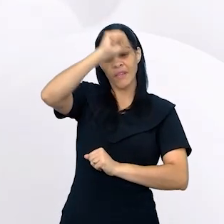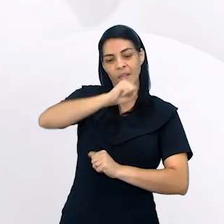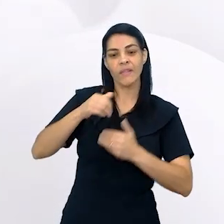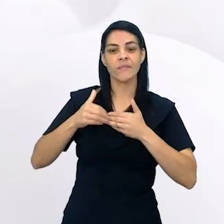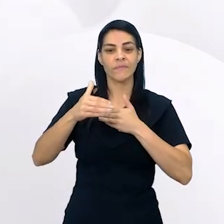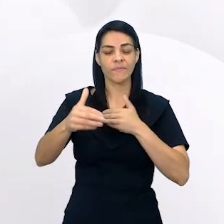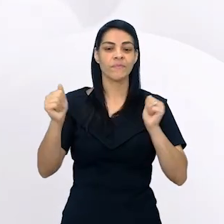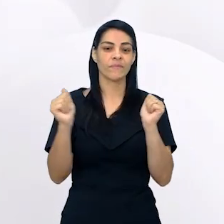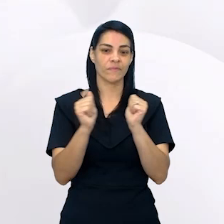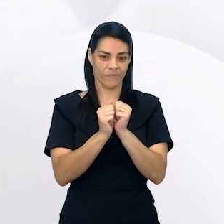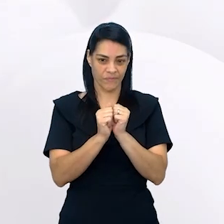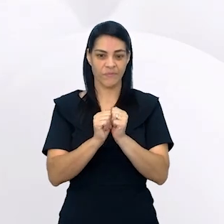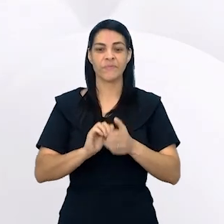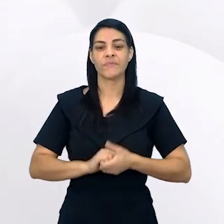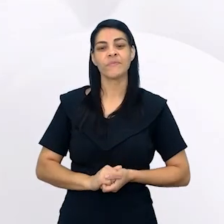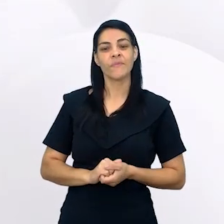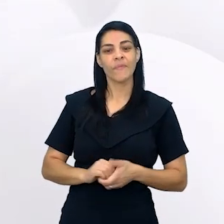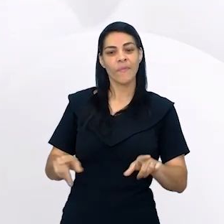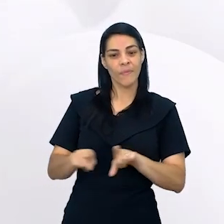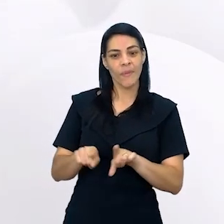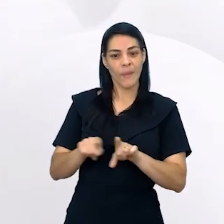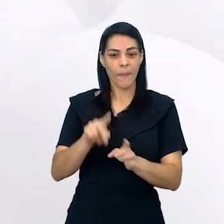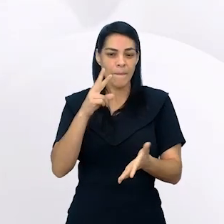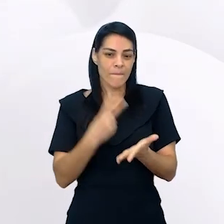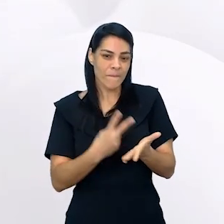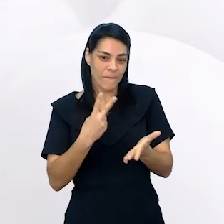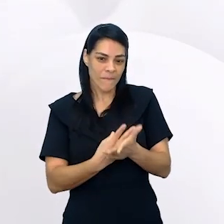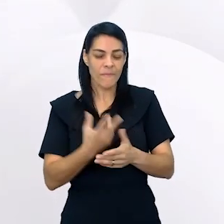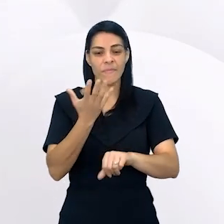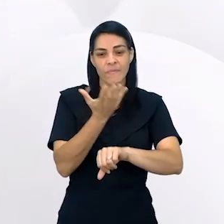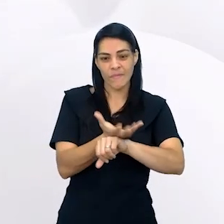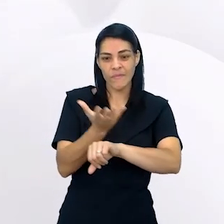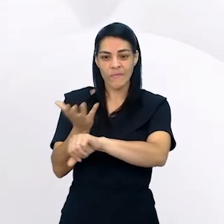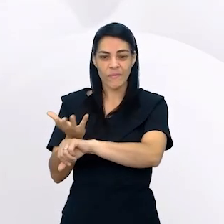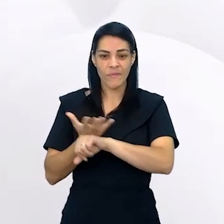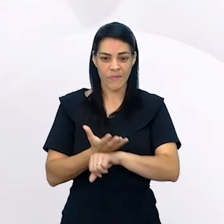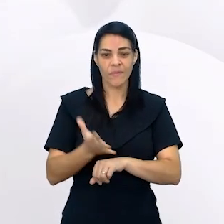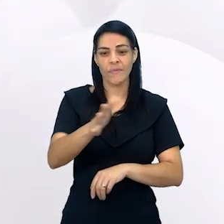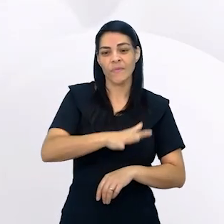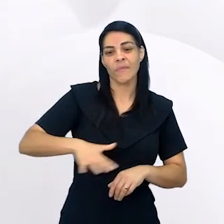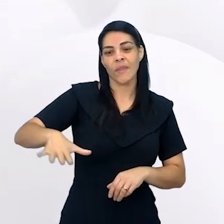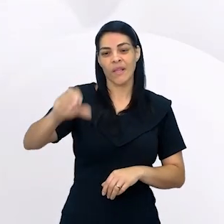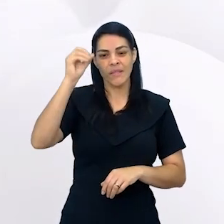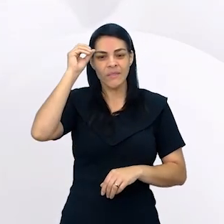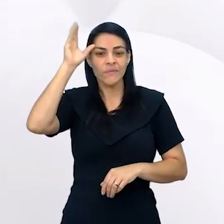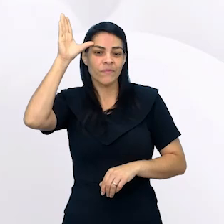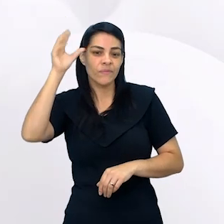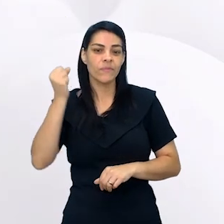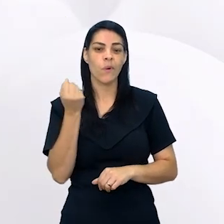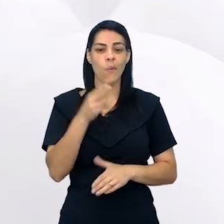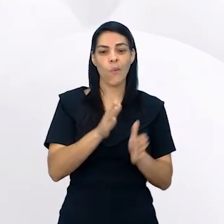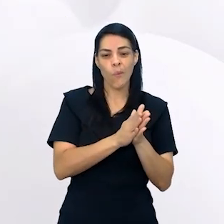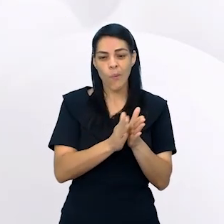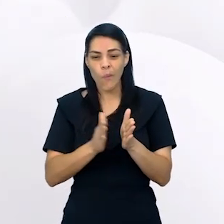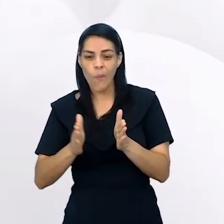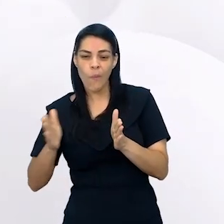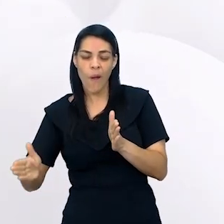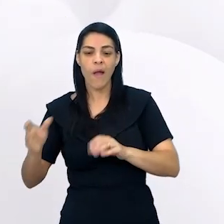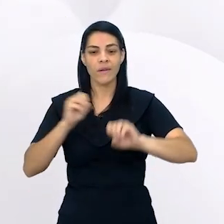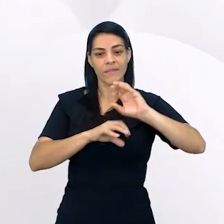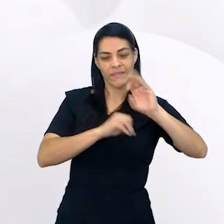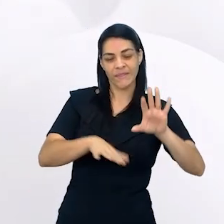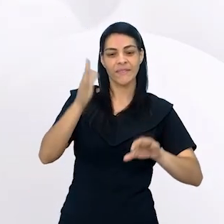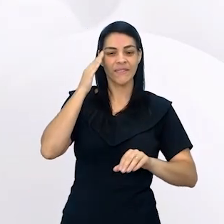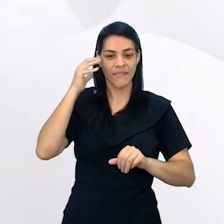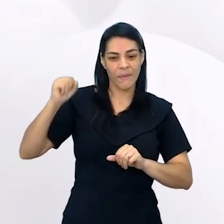junto aos pares que atuam no mesmo componente ou área de conhecimento ou etapa de ensino para saber mais